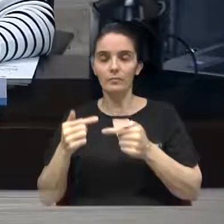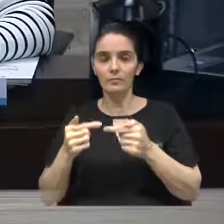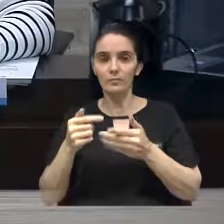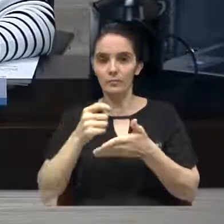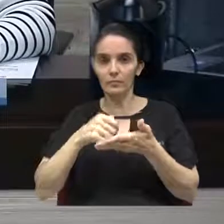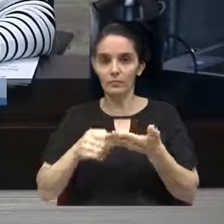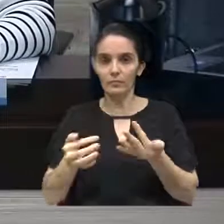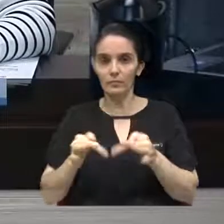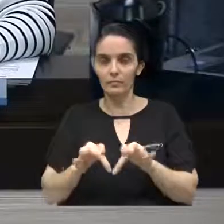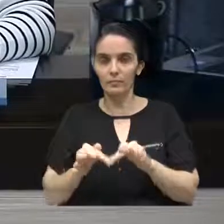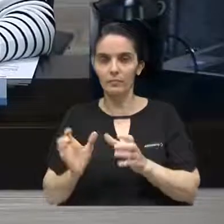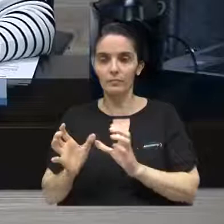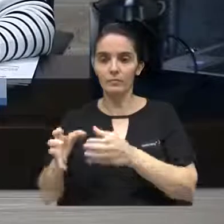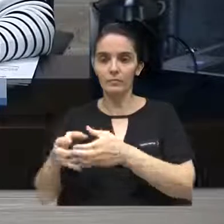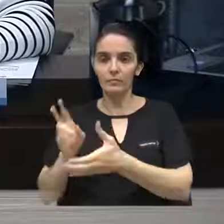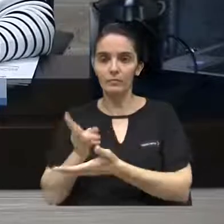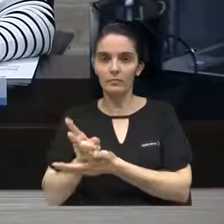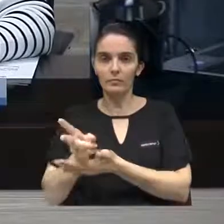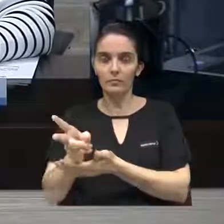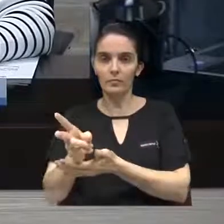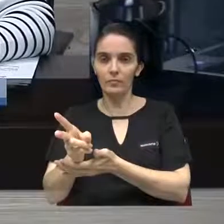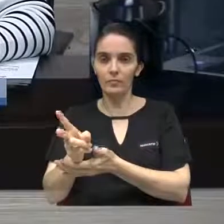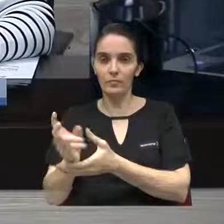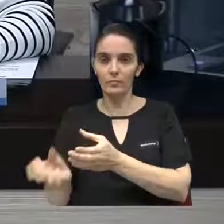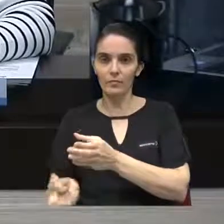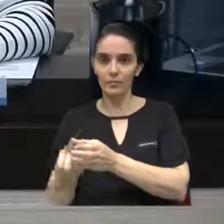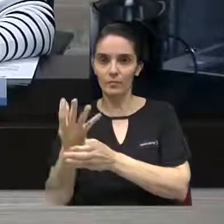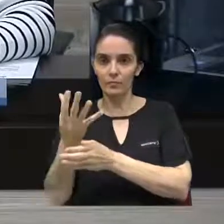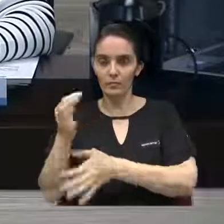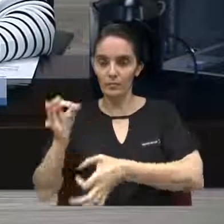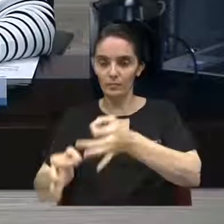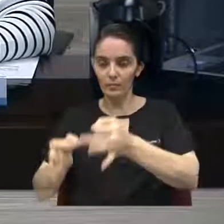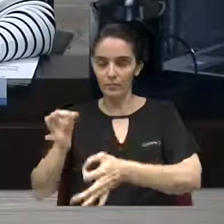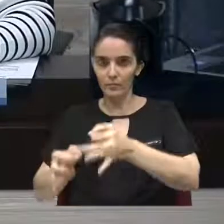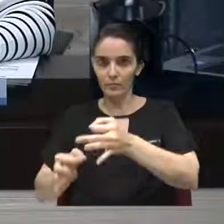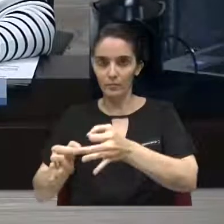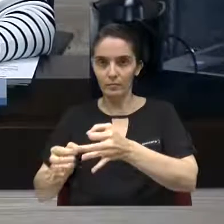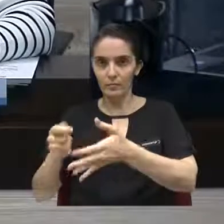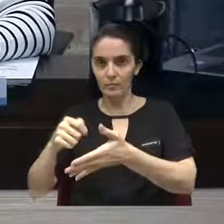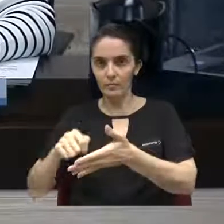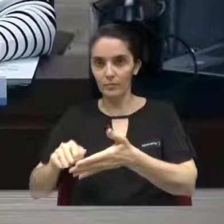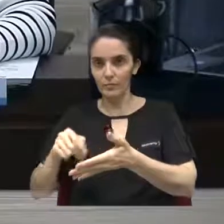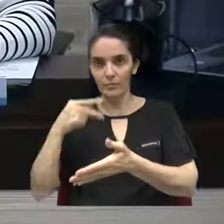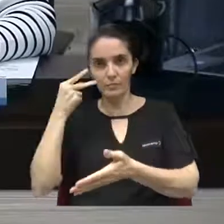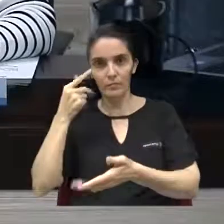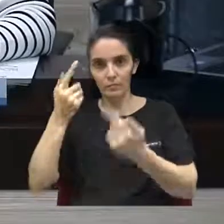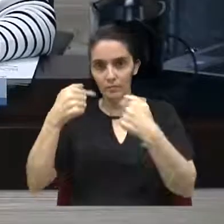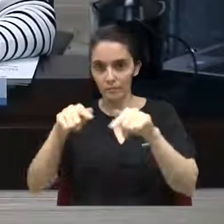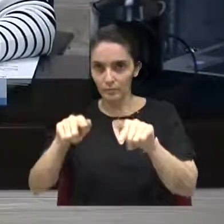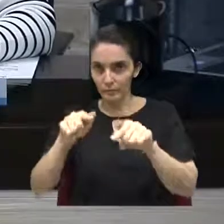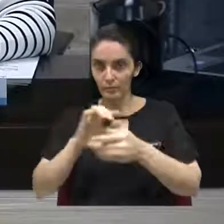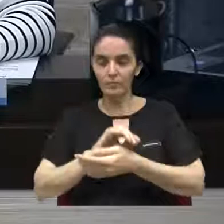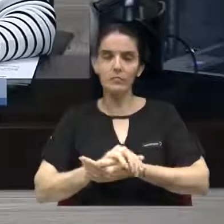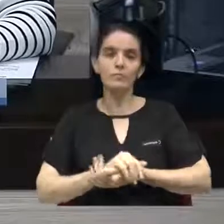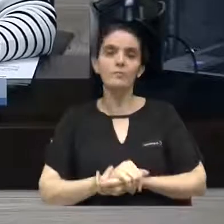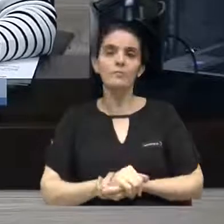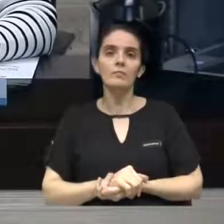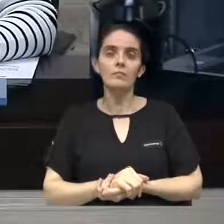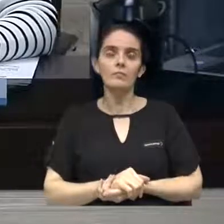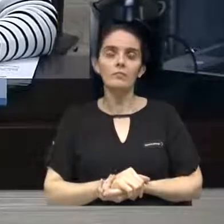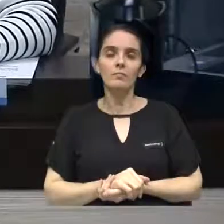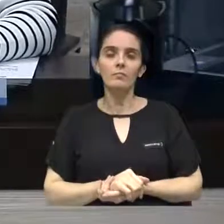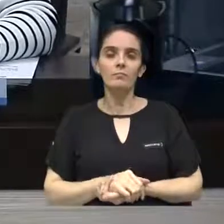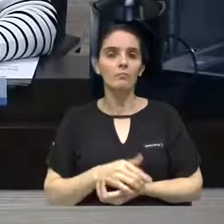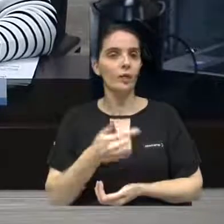final, elaborada pela Comissão Permanente de Constituição, Justiça e Redação. Algum vereador deseja impugnar?